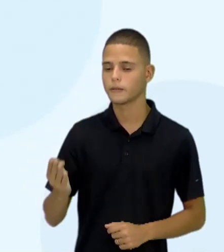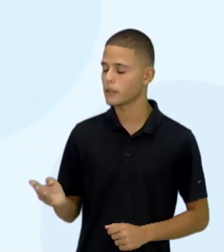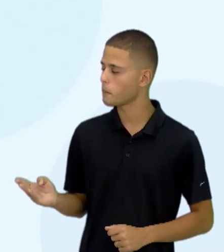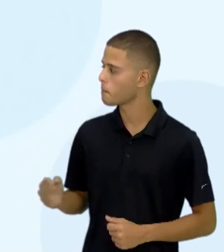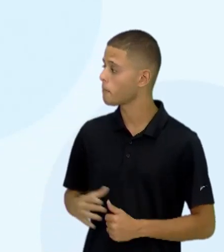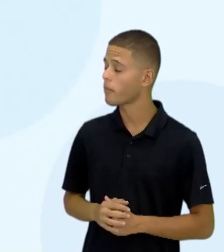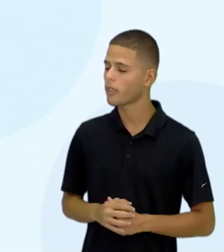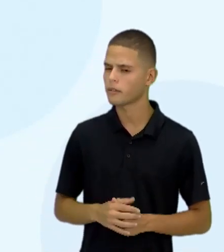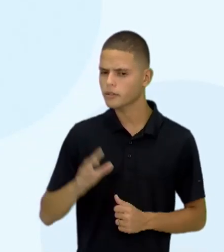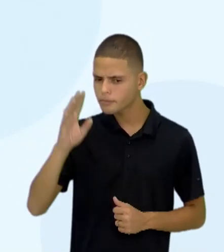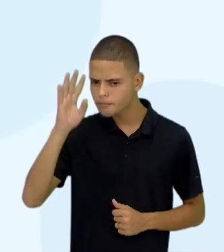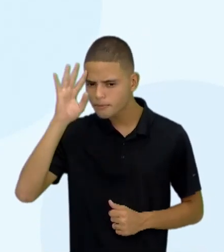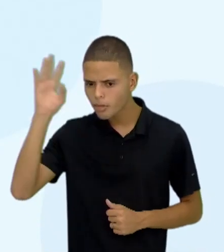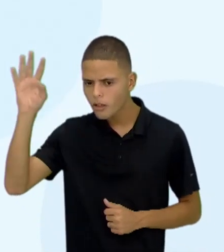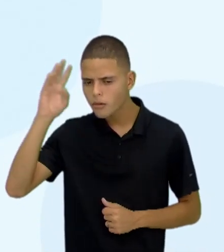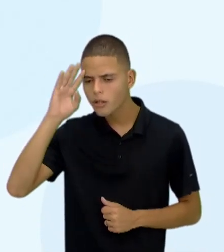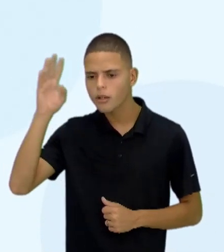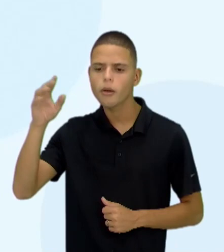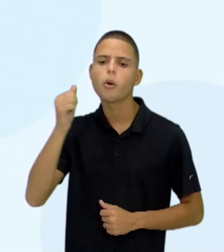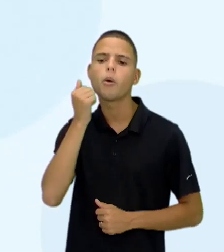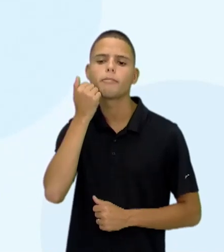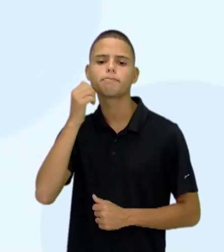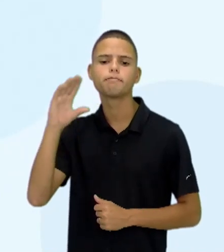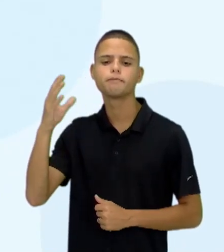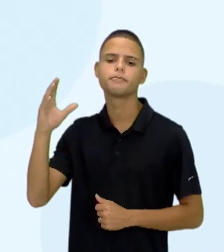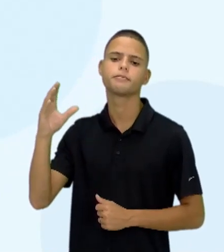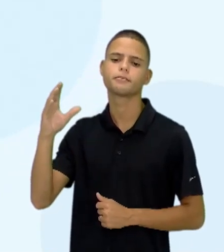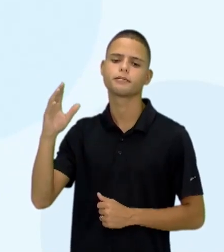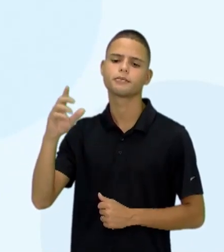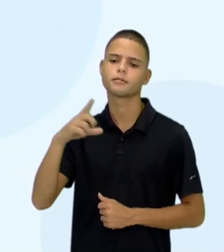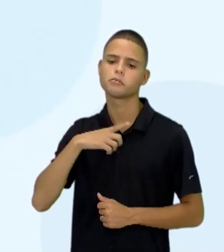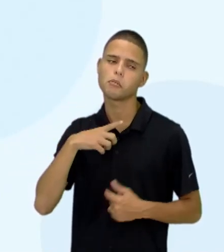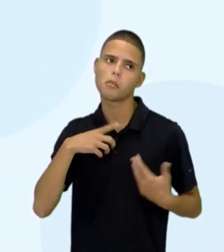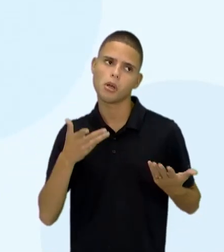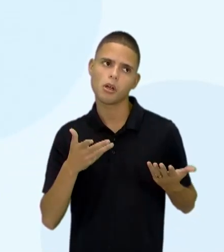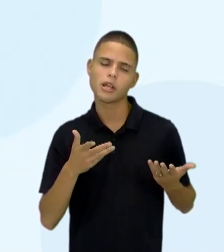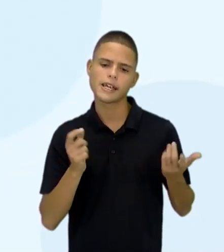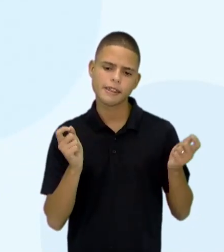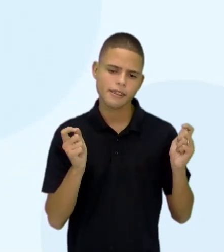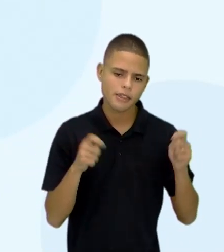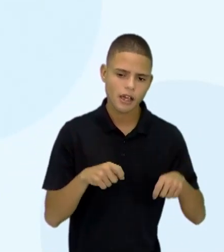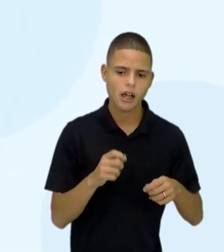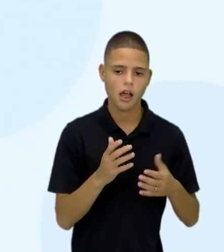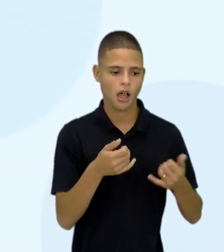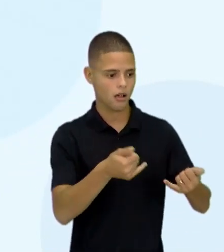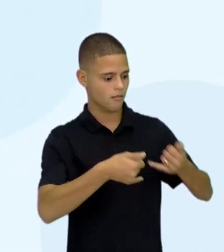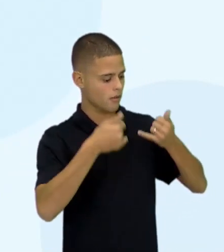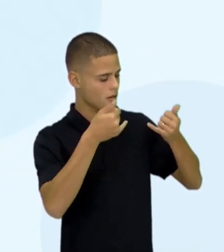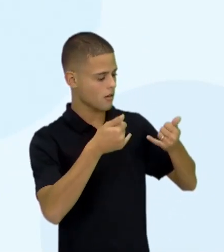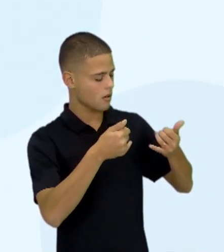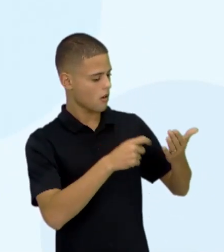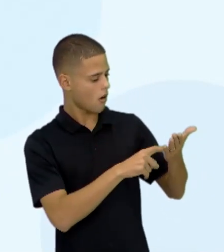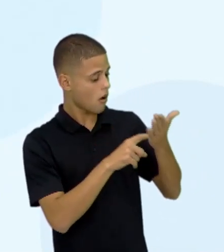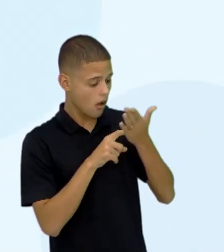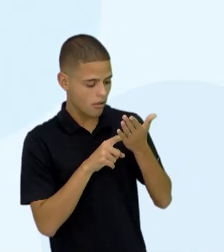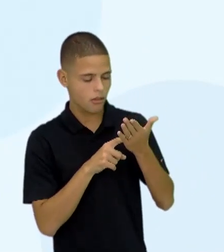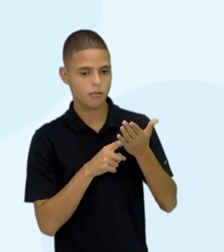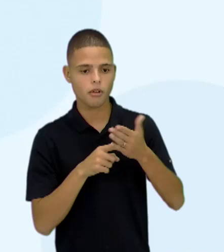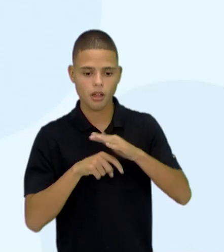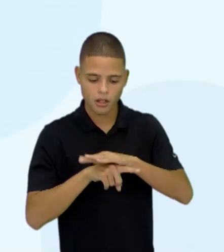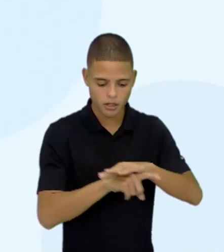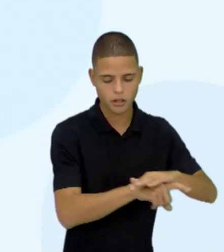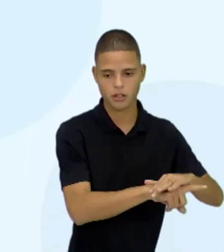Então, imagine se esses cientistas tivessem à disposição dados sobre as tartarugas marinhas,